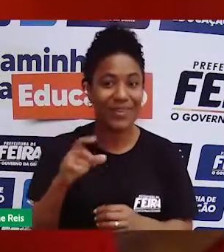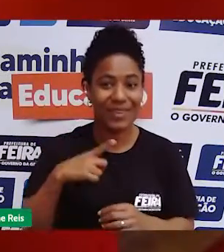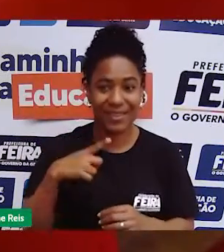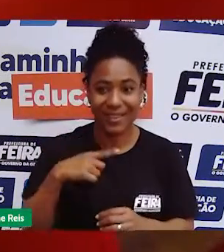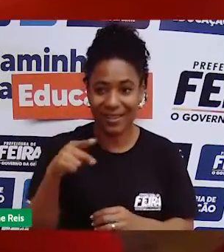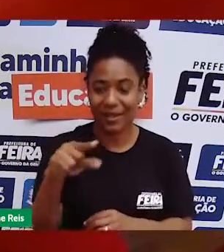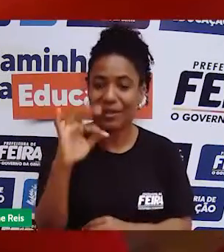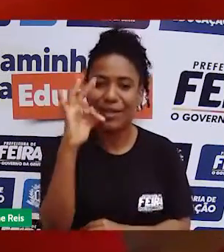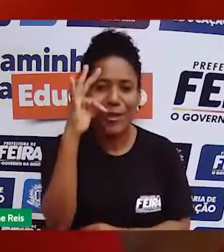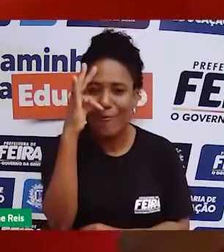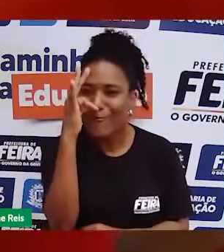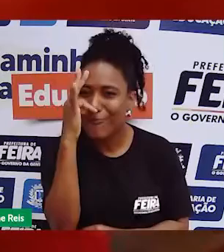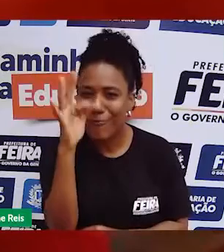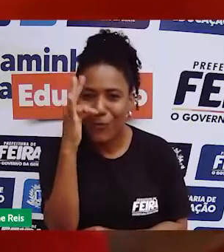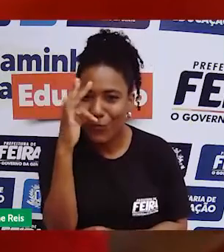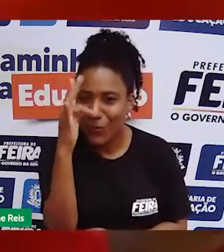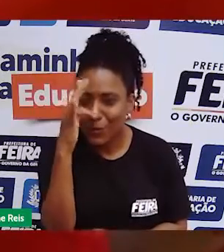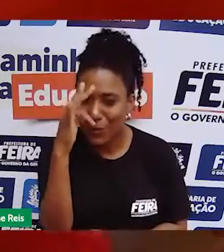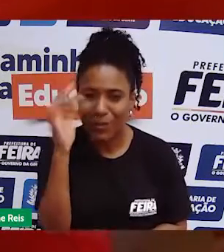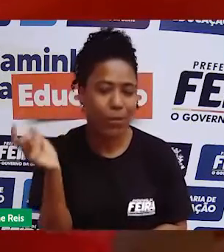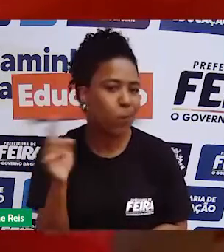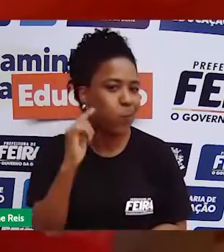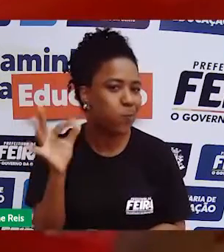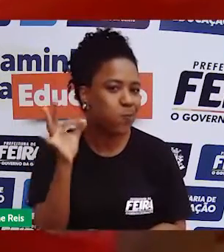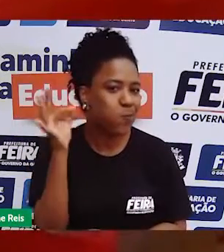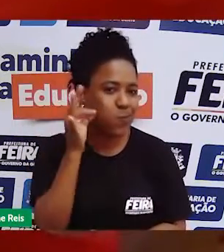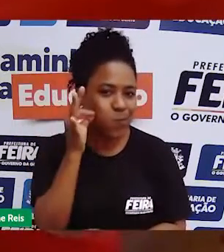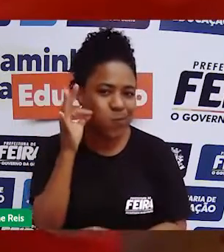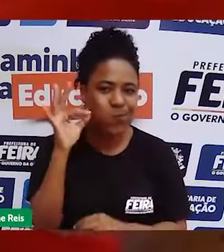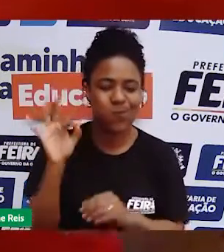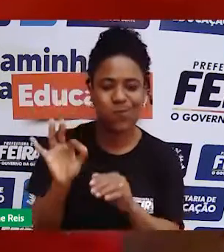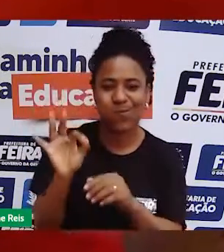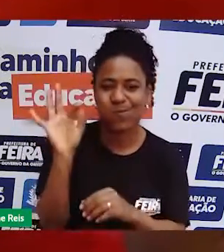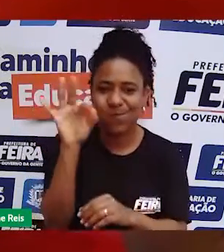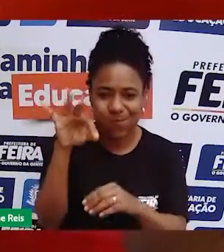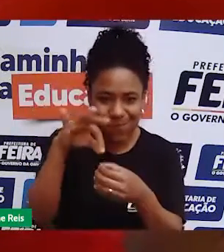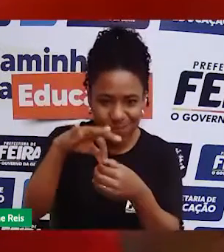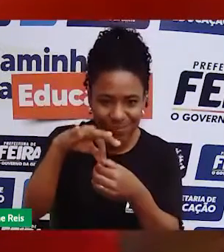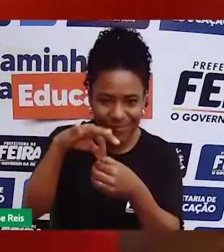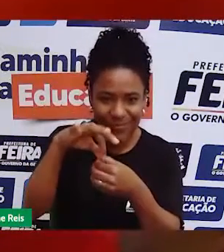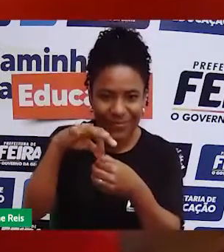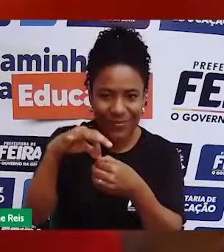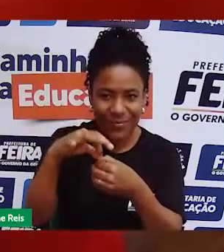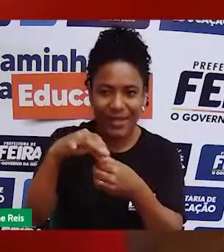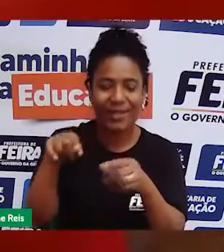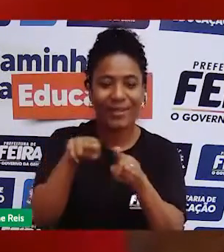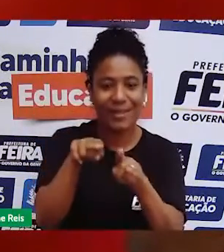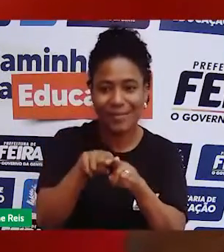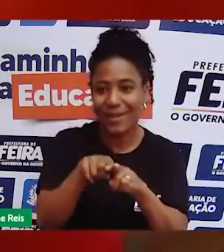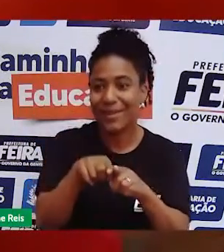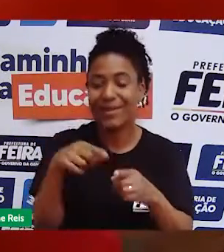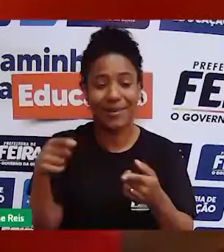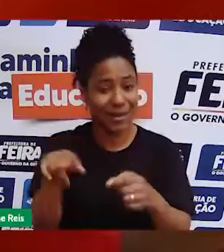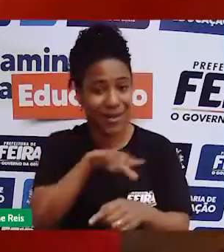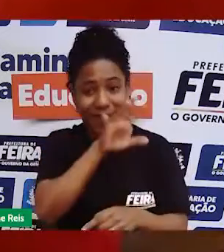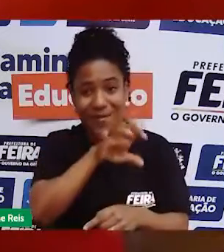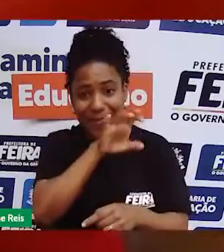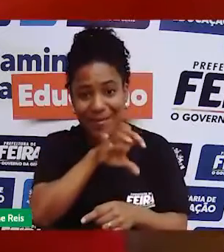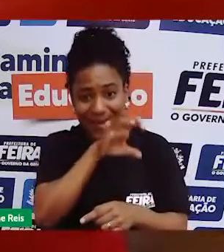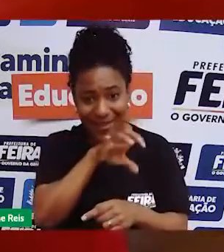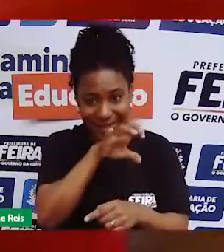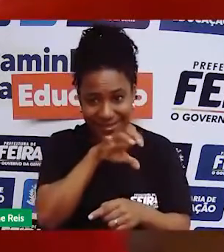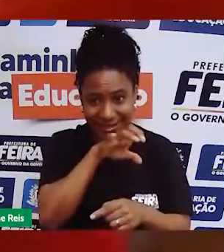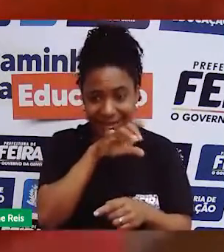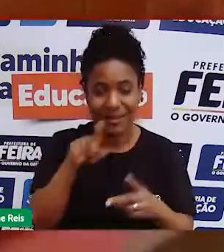flor para as abelhas, né? Flor para os animais, frutos para o consumo humano, que dão os derivados,